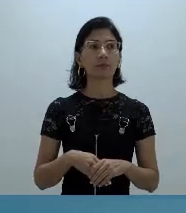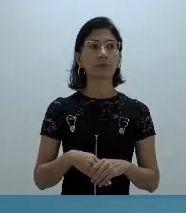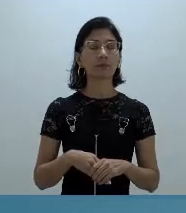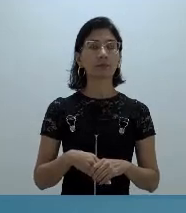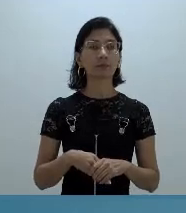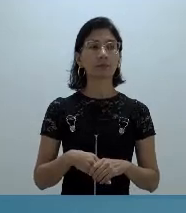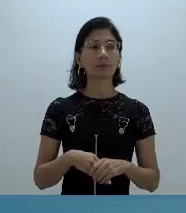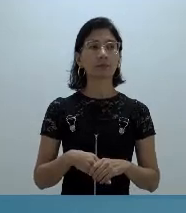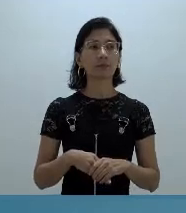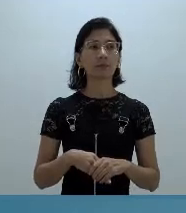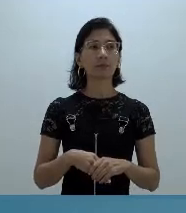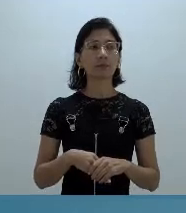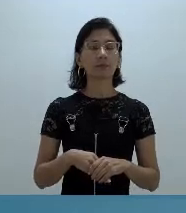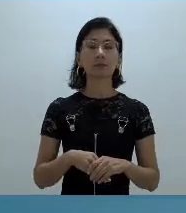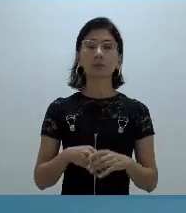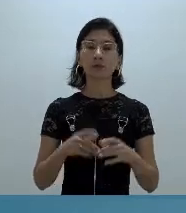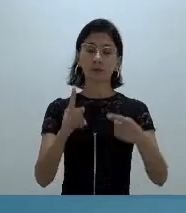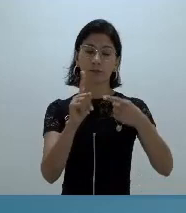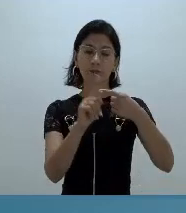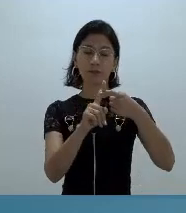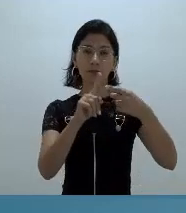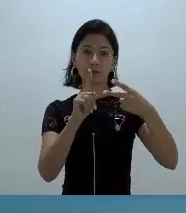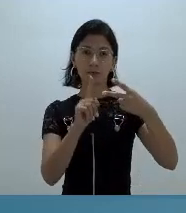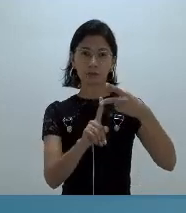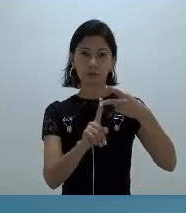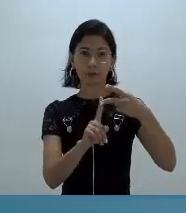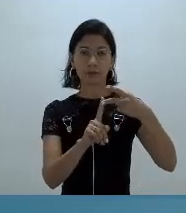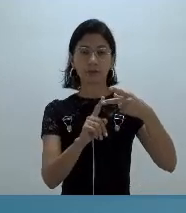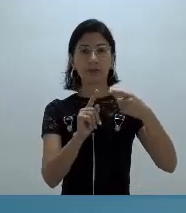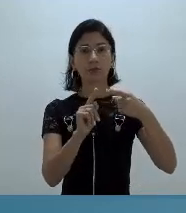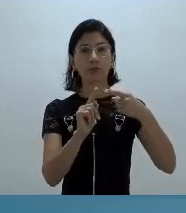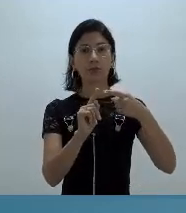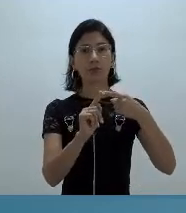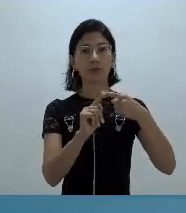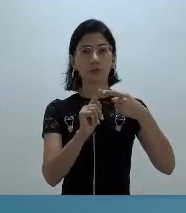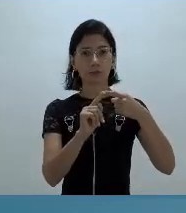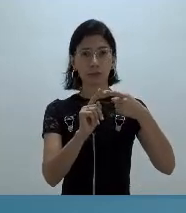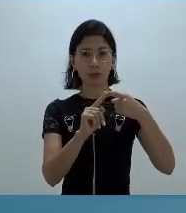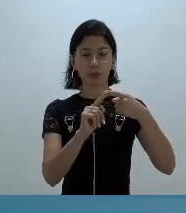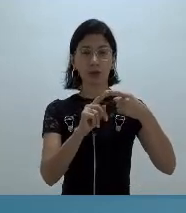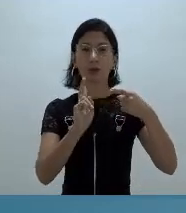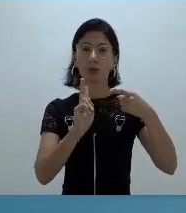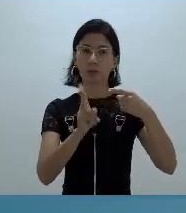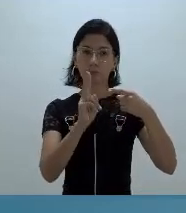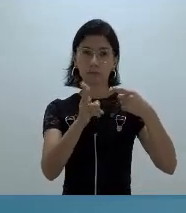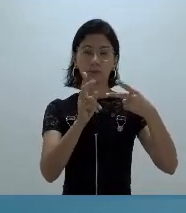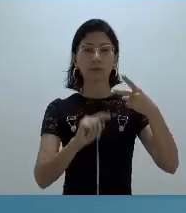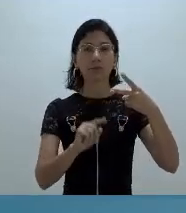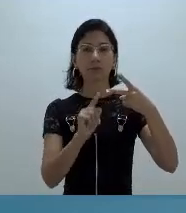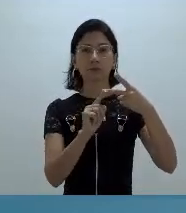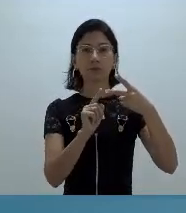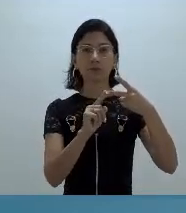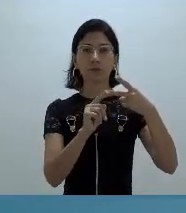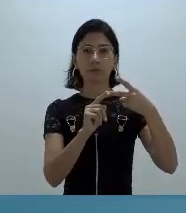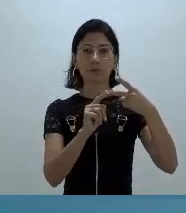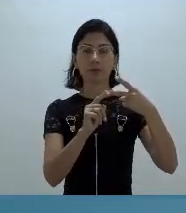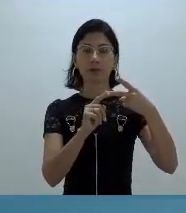execução. Há a possibilidade do perito contábil entender que há um crédito a favor do